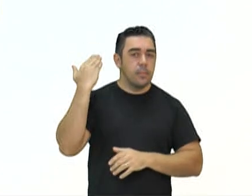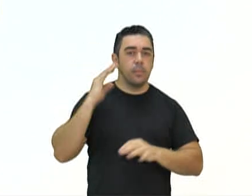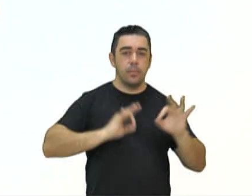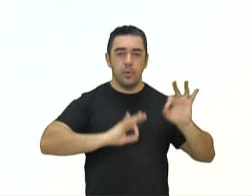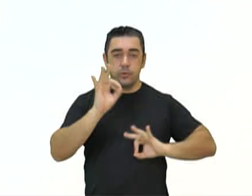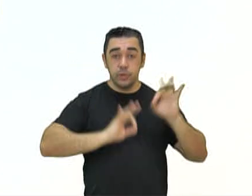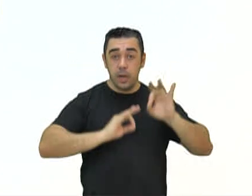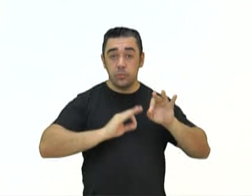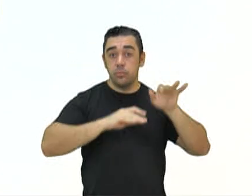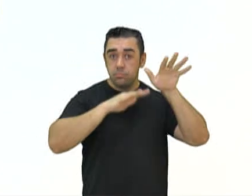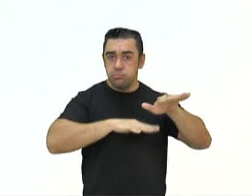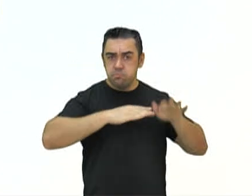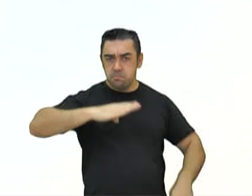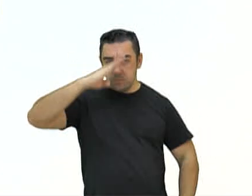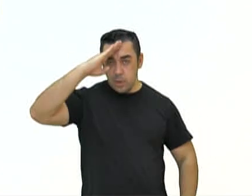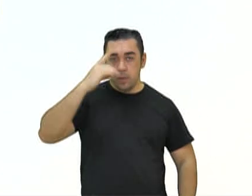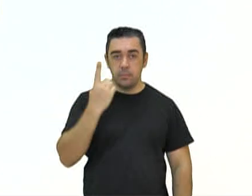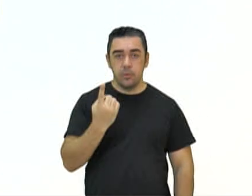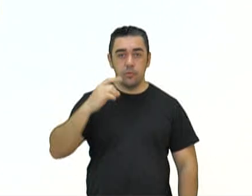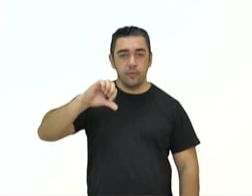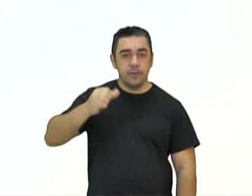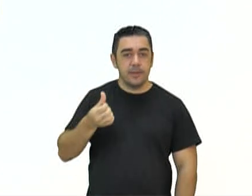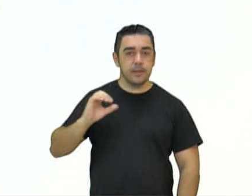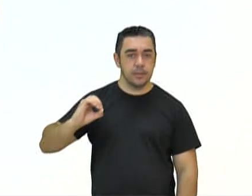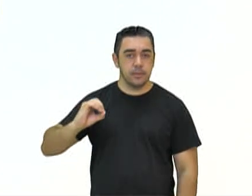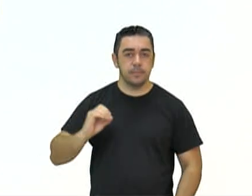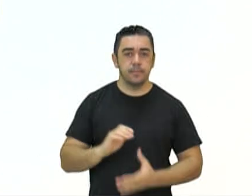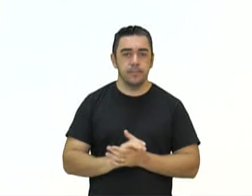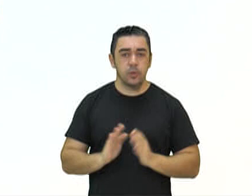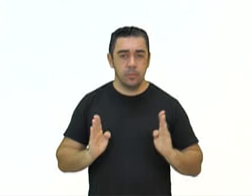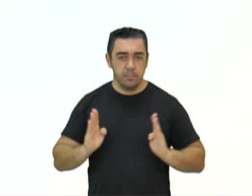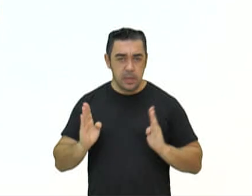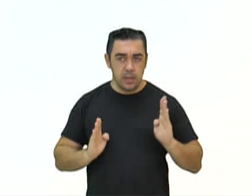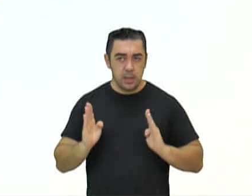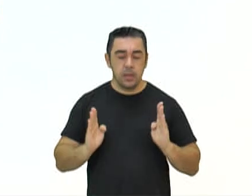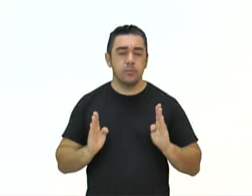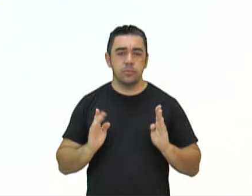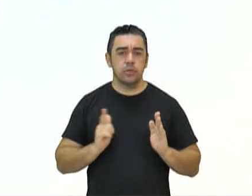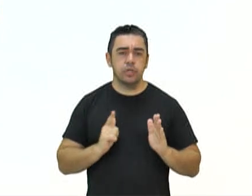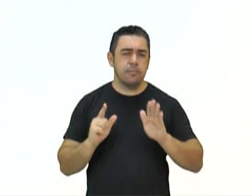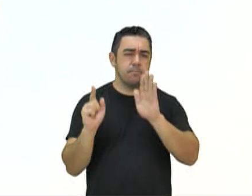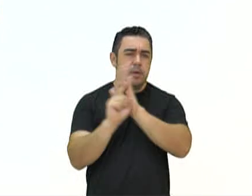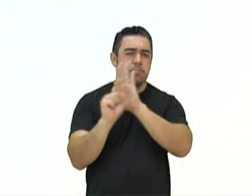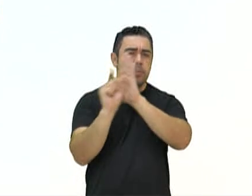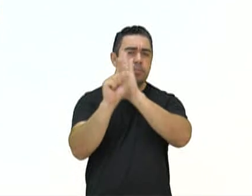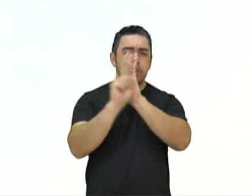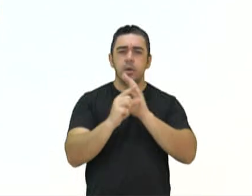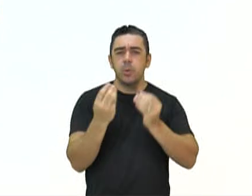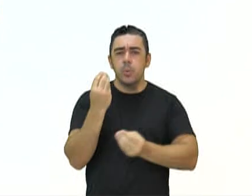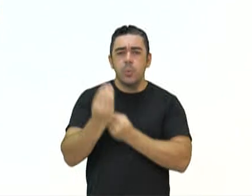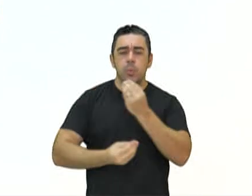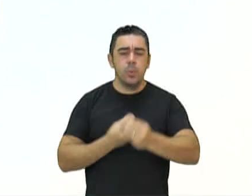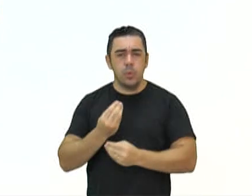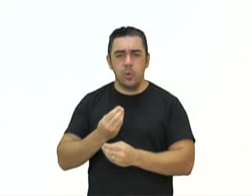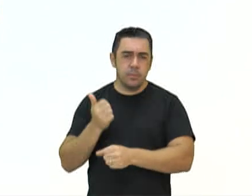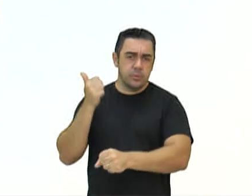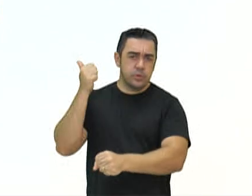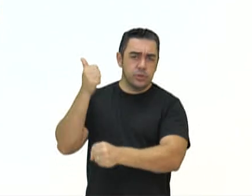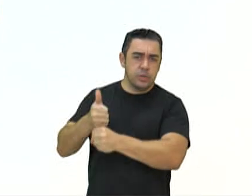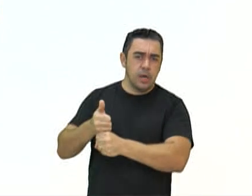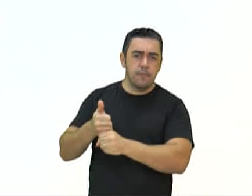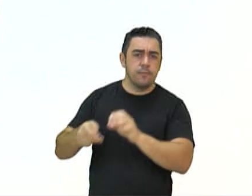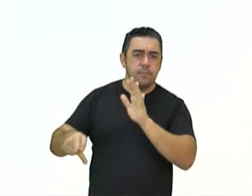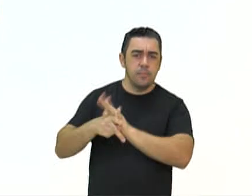na década de 1960. Naquele período, questionava-se como as autoridades